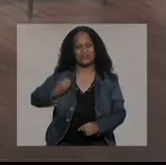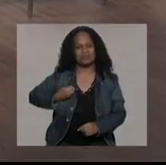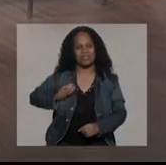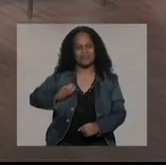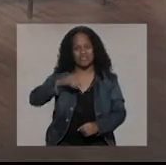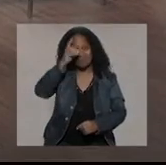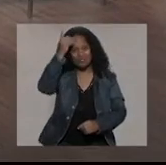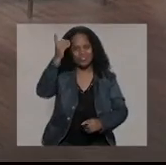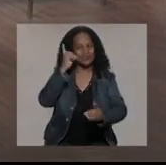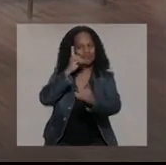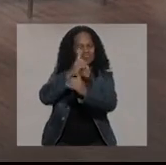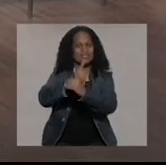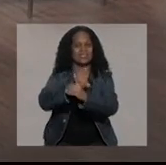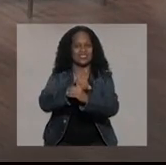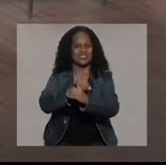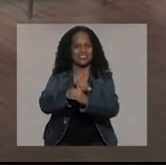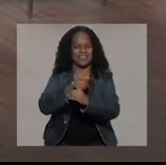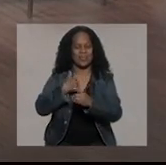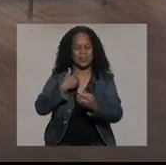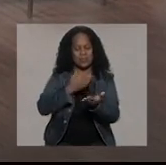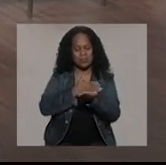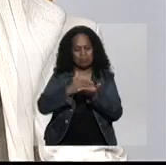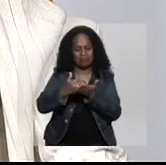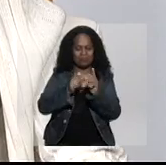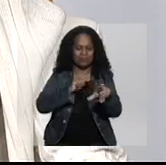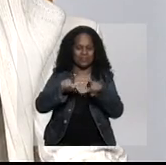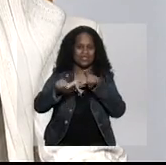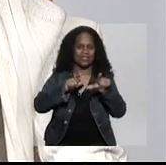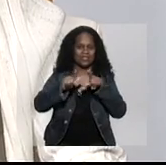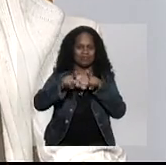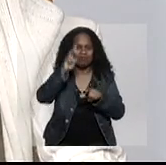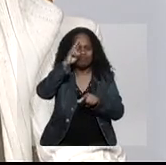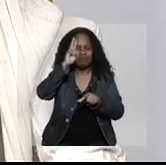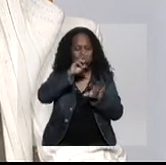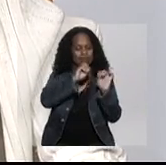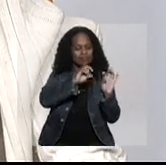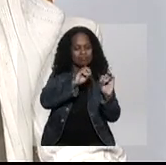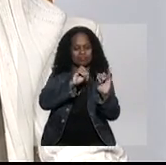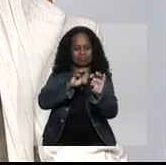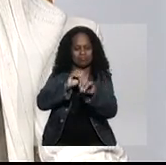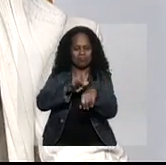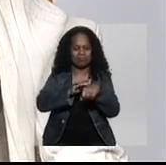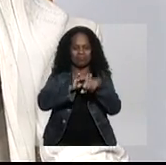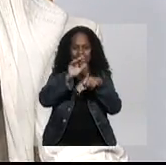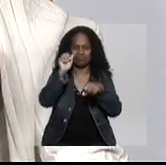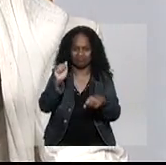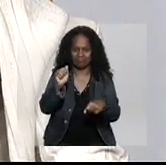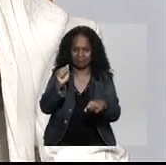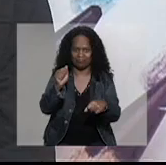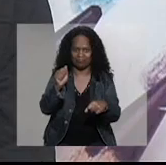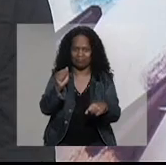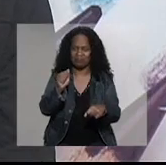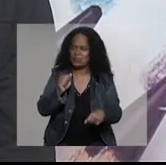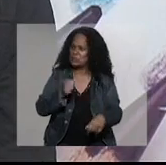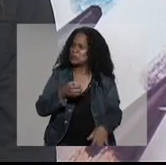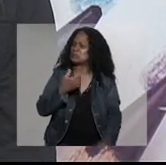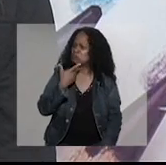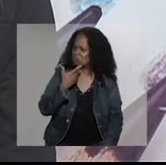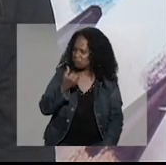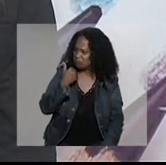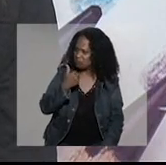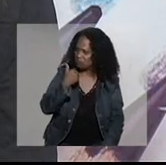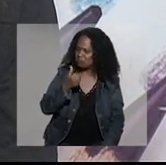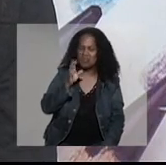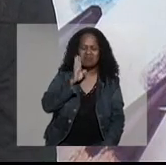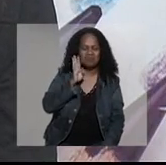vida. Você descobre. E foi aí que eu comecei a trabalhar o contar histórias para a cura.